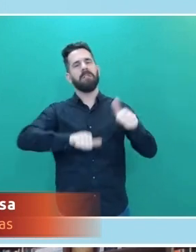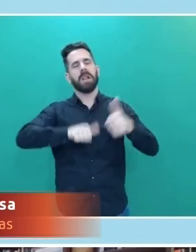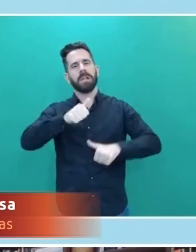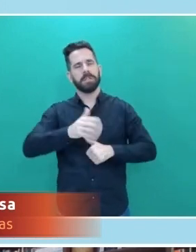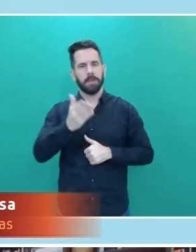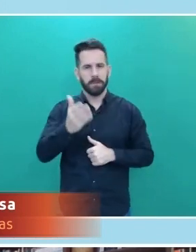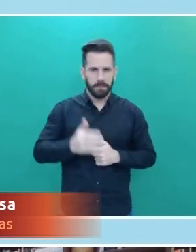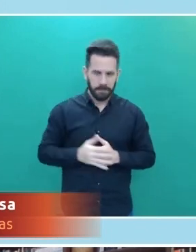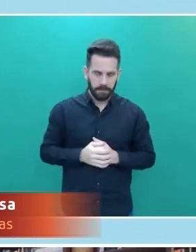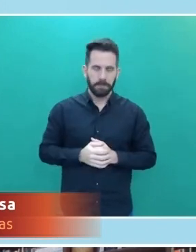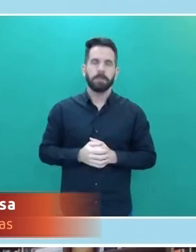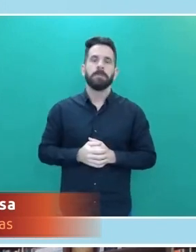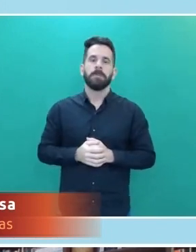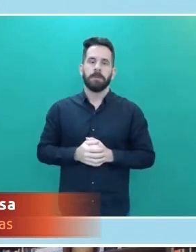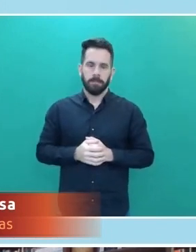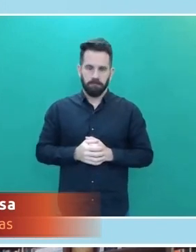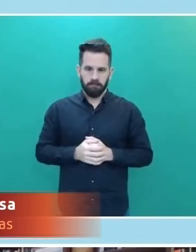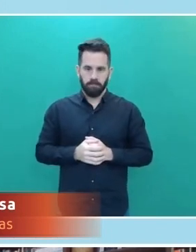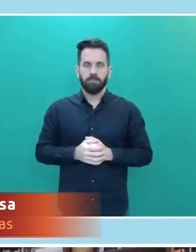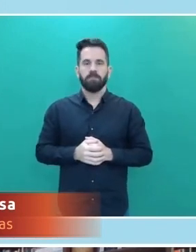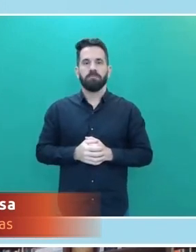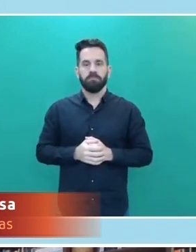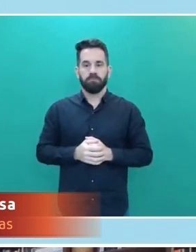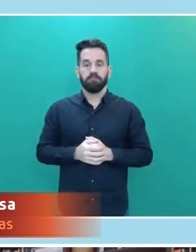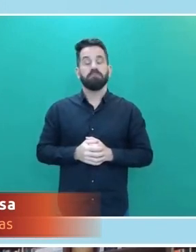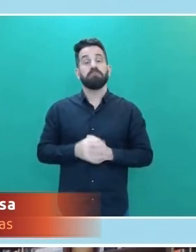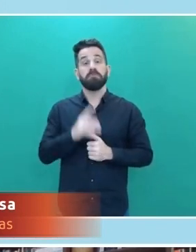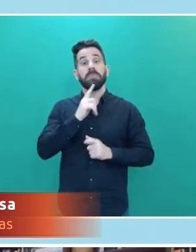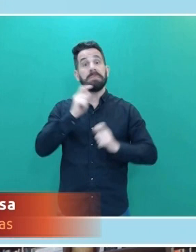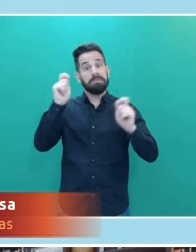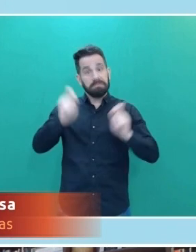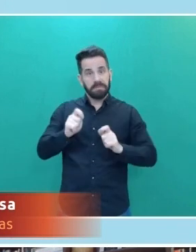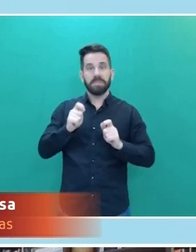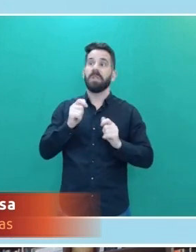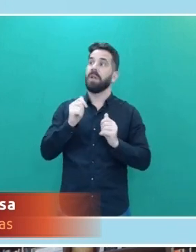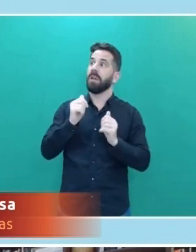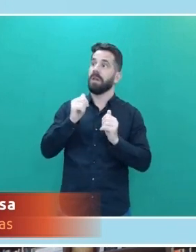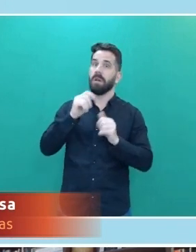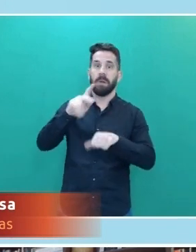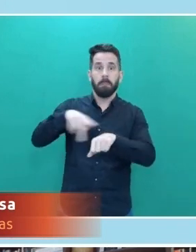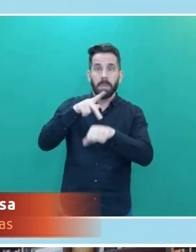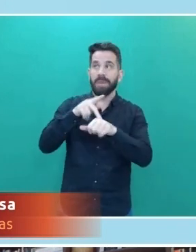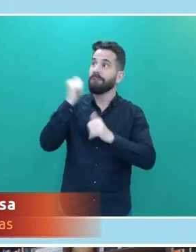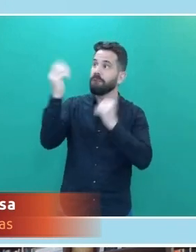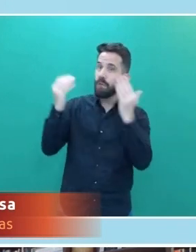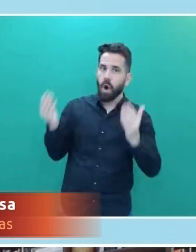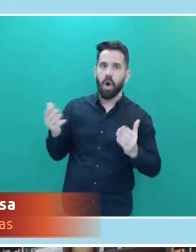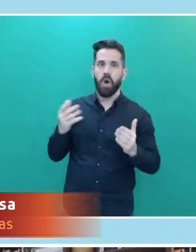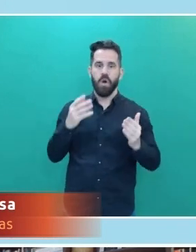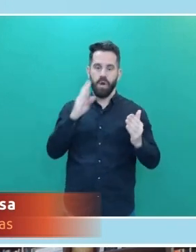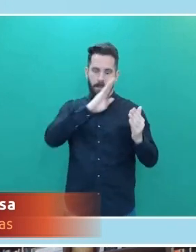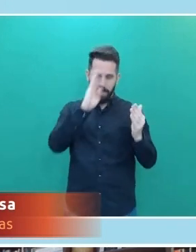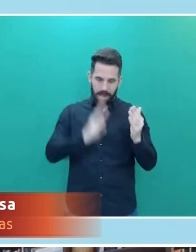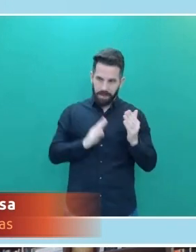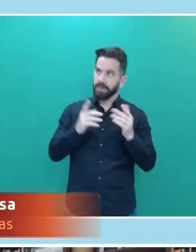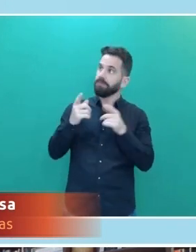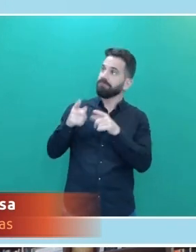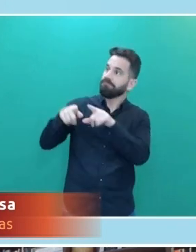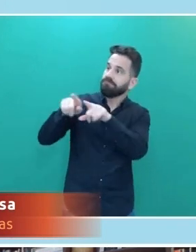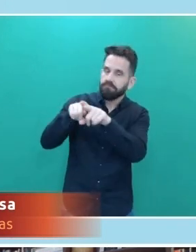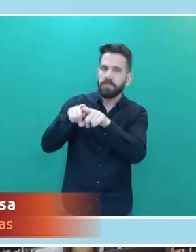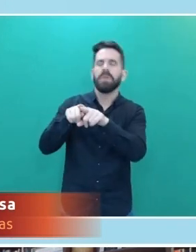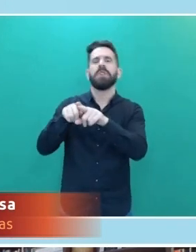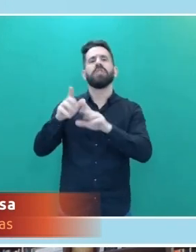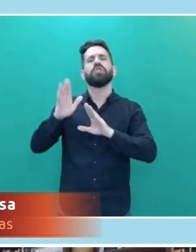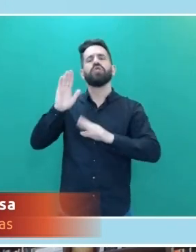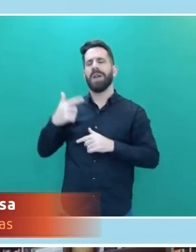gente pode entender a política externa brasileira desde a Segunda Guerra Mundial numa chave principal